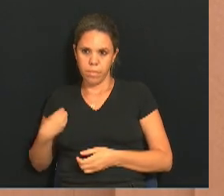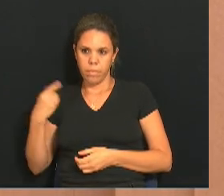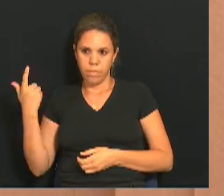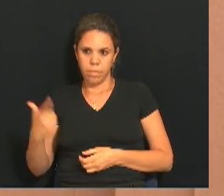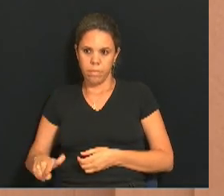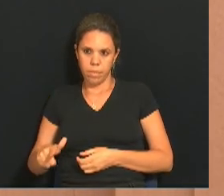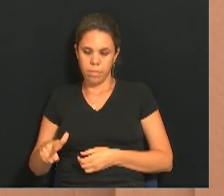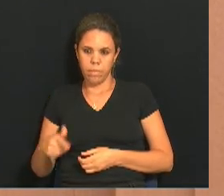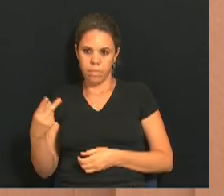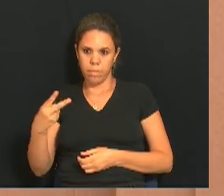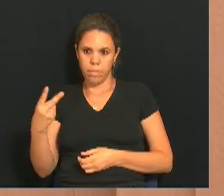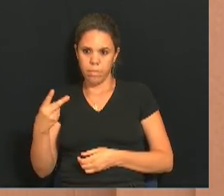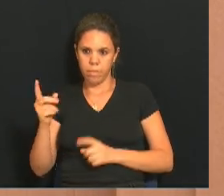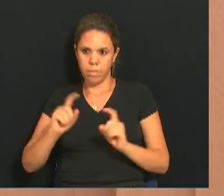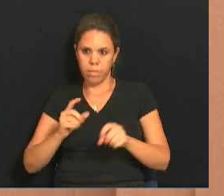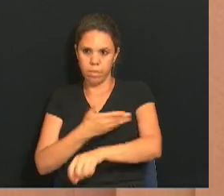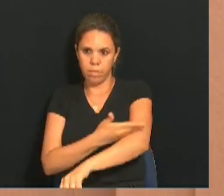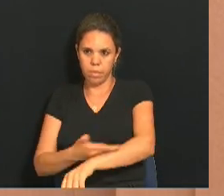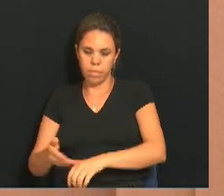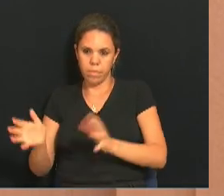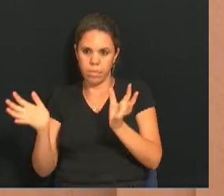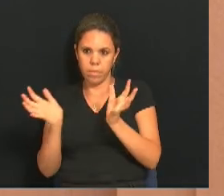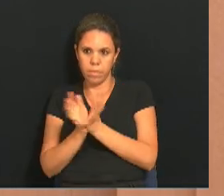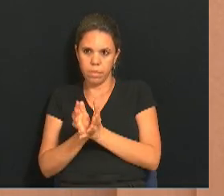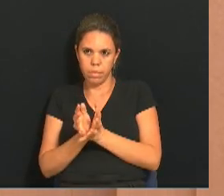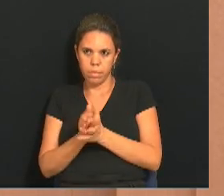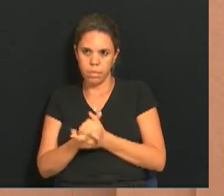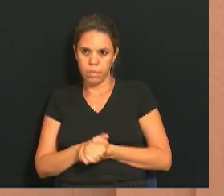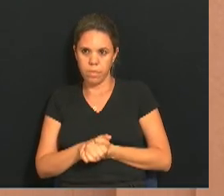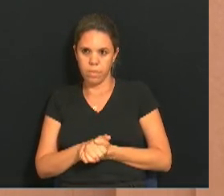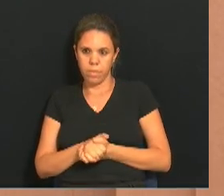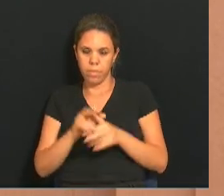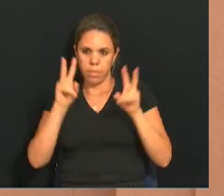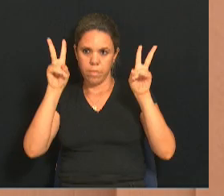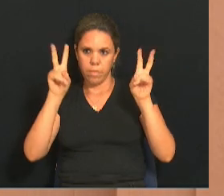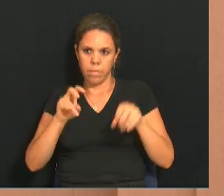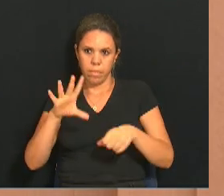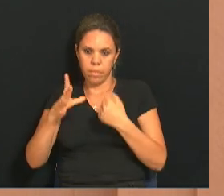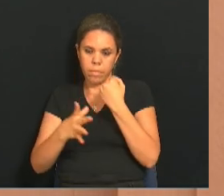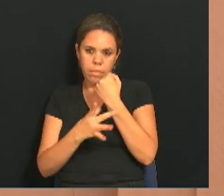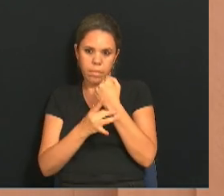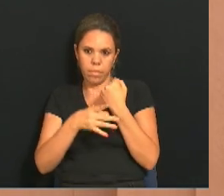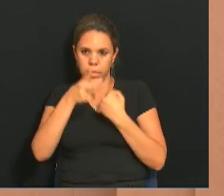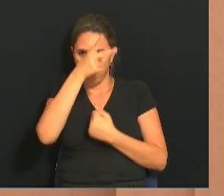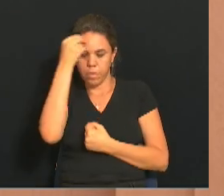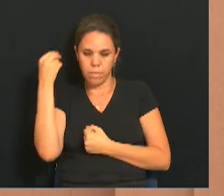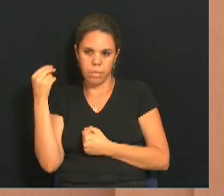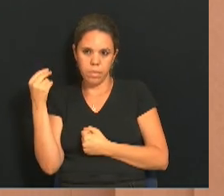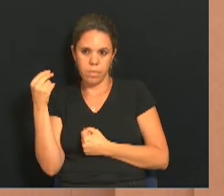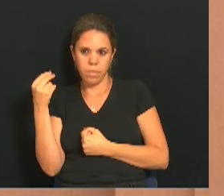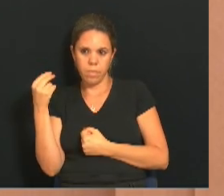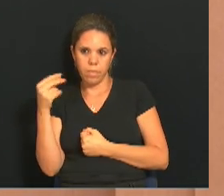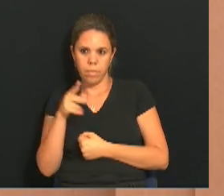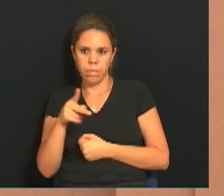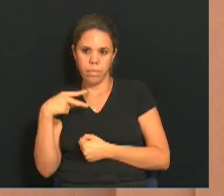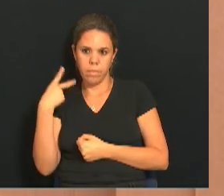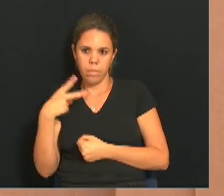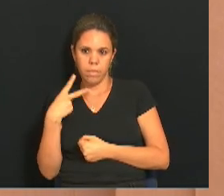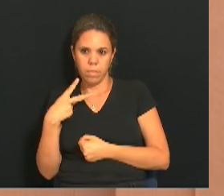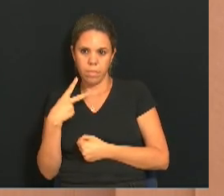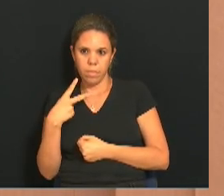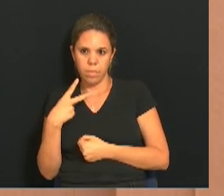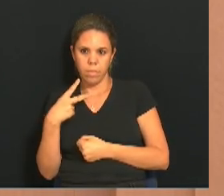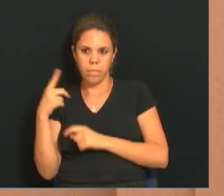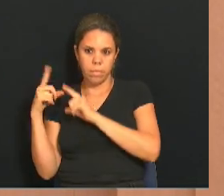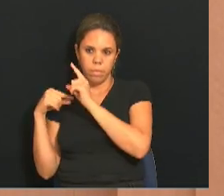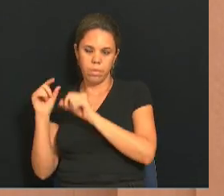com a segunda reunião ordinária da Comissão Permanente para Assuntos de Segurança Pública, essa comissão que é presidida pelo vereador Major